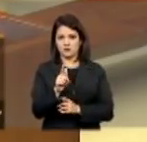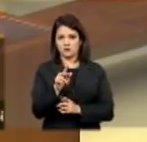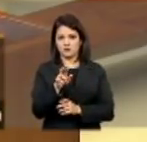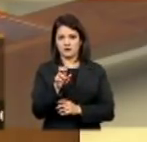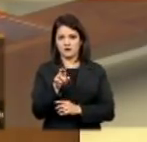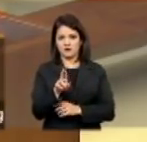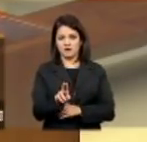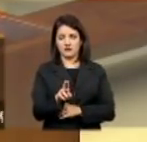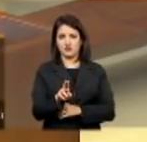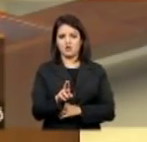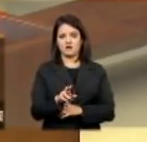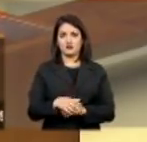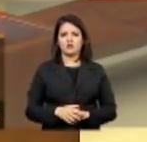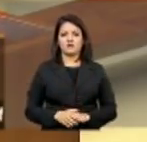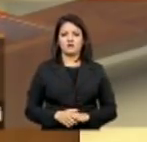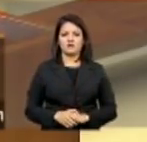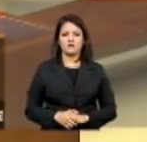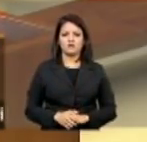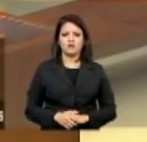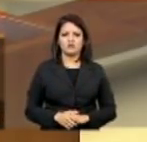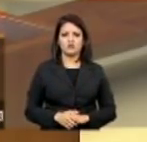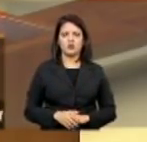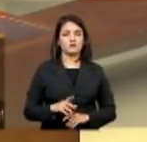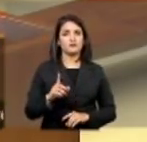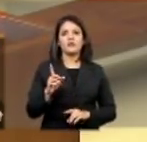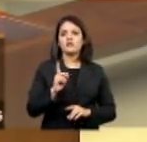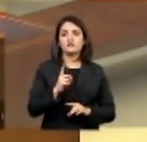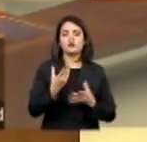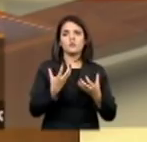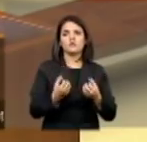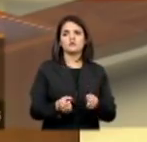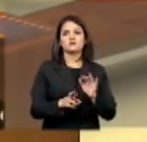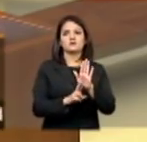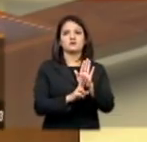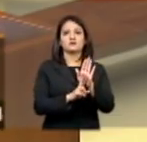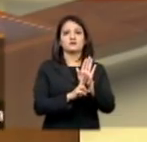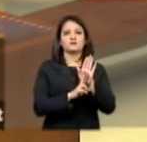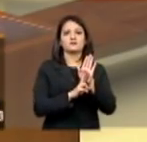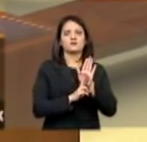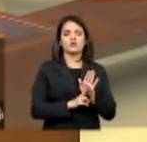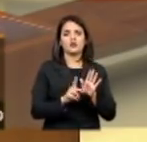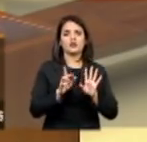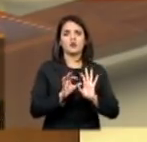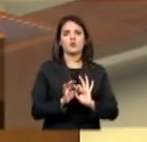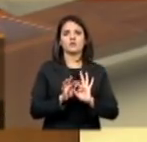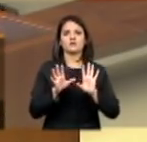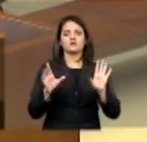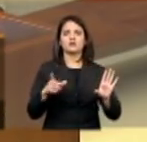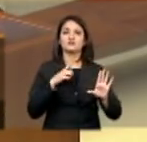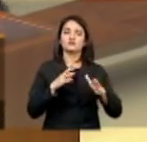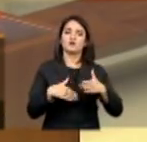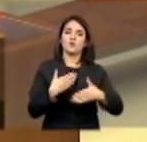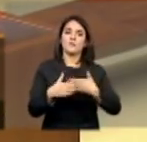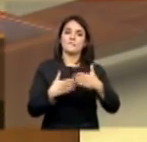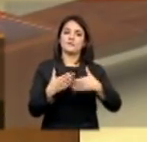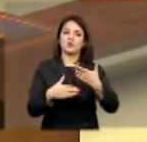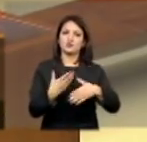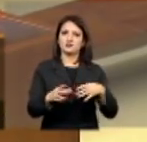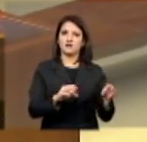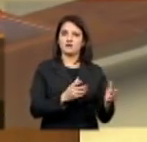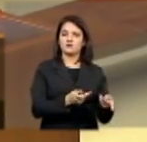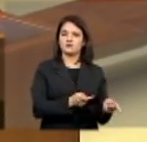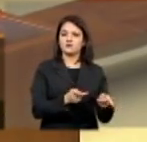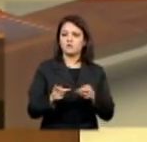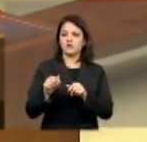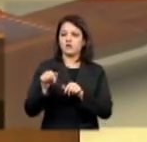eni licarião este recurso extraordinário e não permitiria o processamento remessa ao tribunal ao